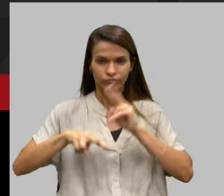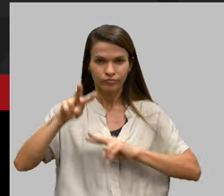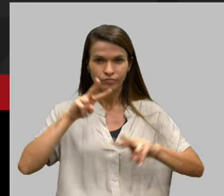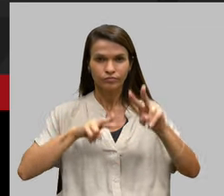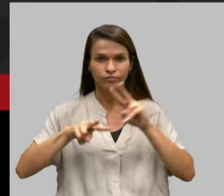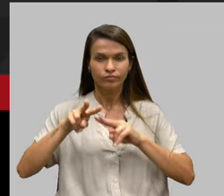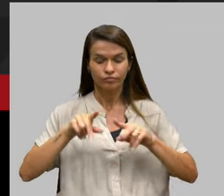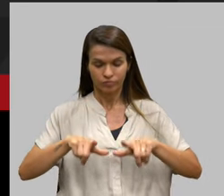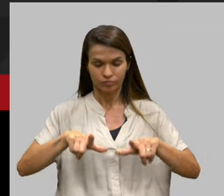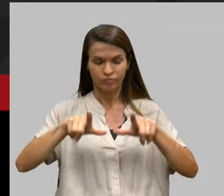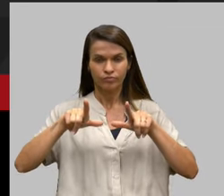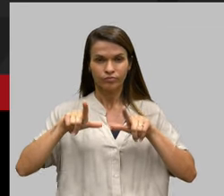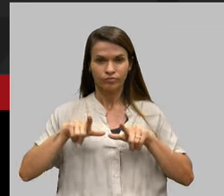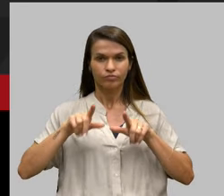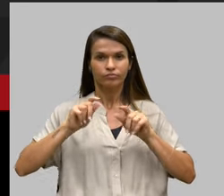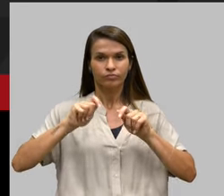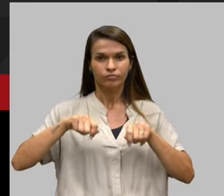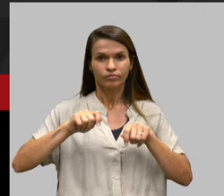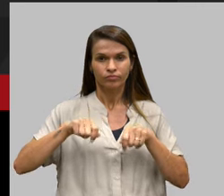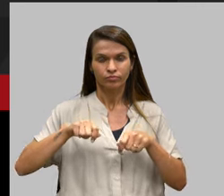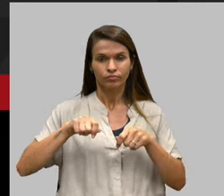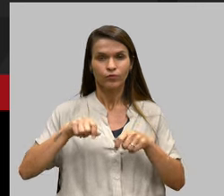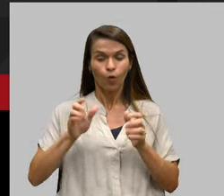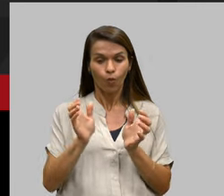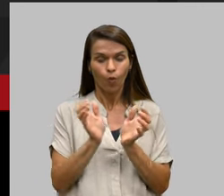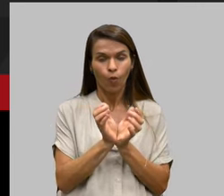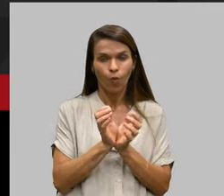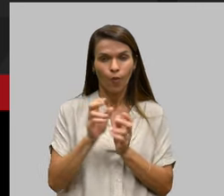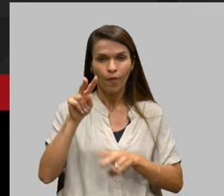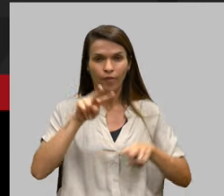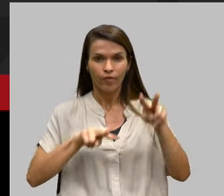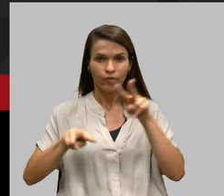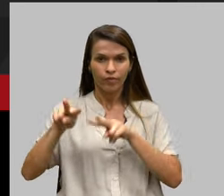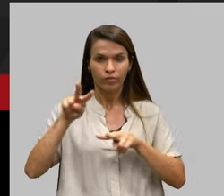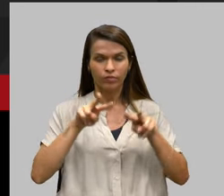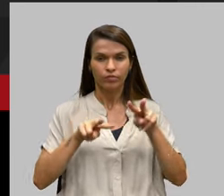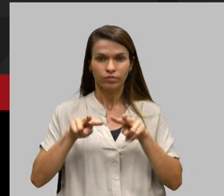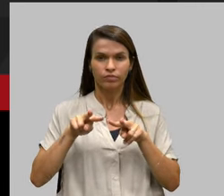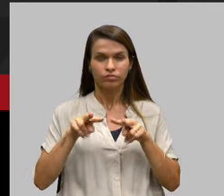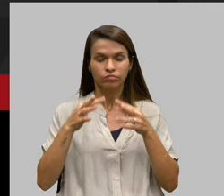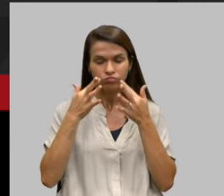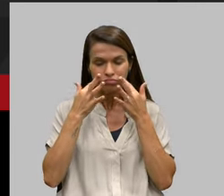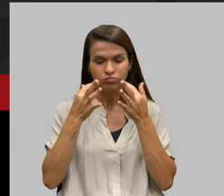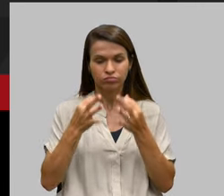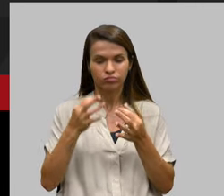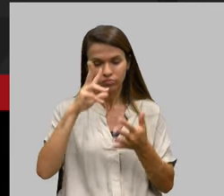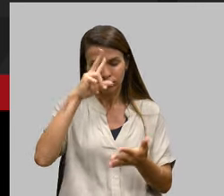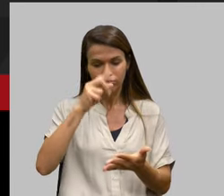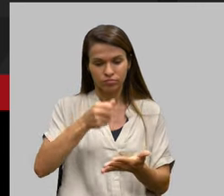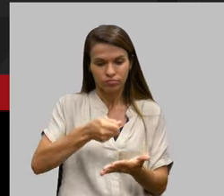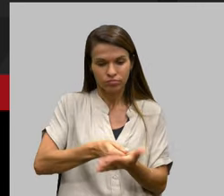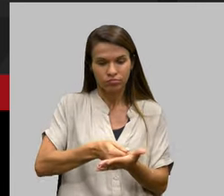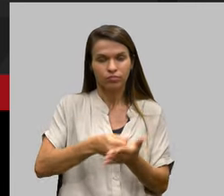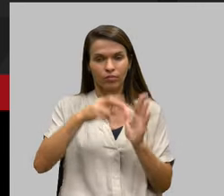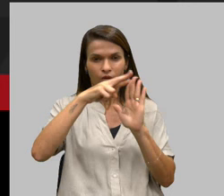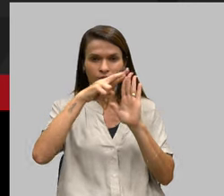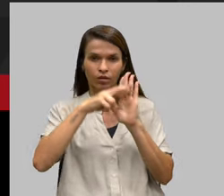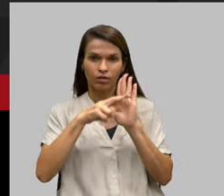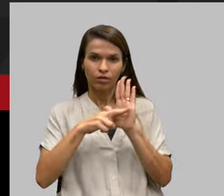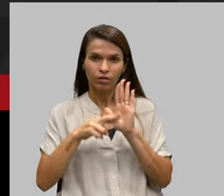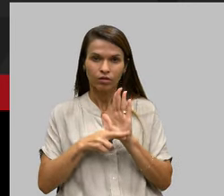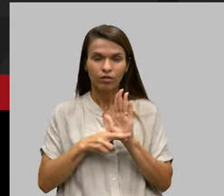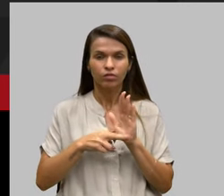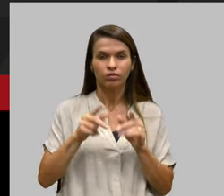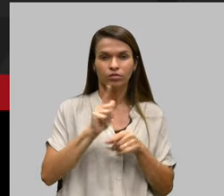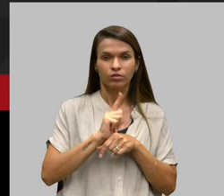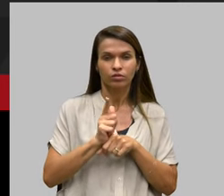por nós habilitada por uma comissão avalia se aquele ente está cumprindo regras de governança controle interno